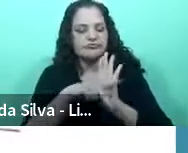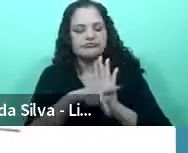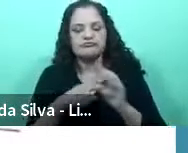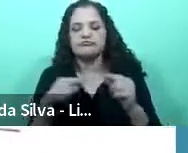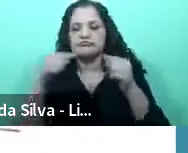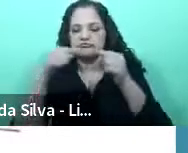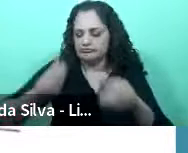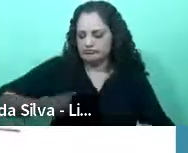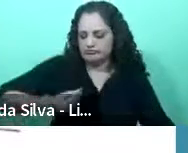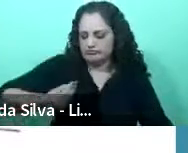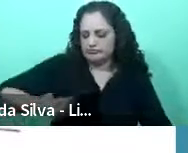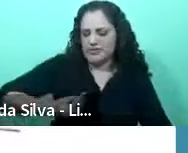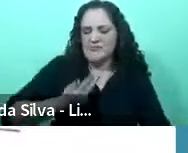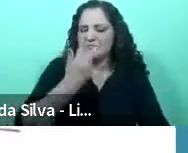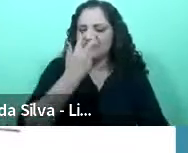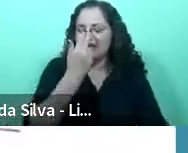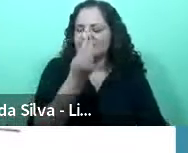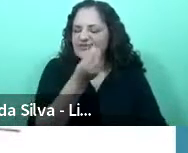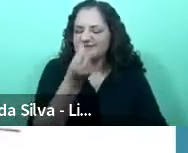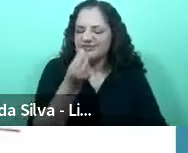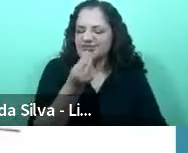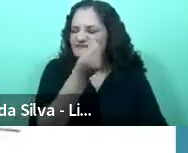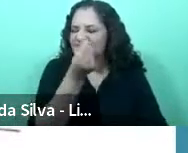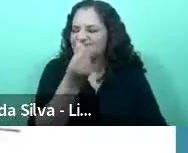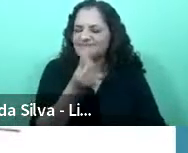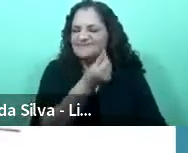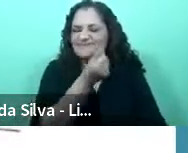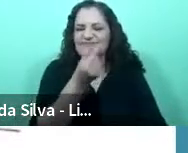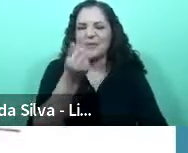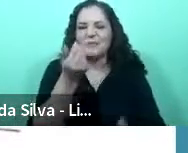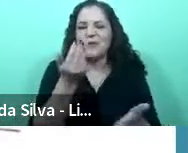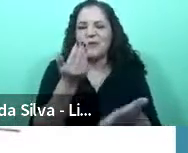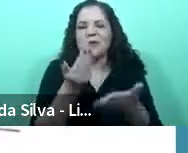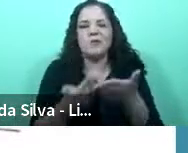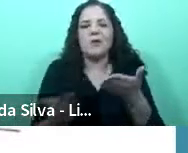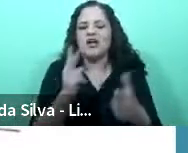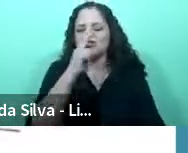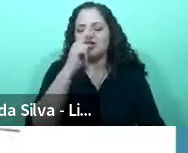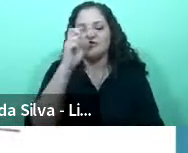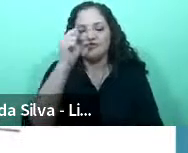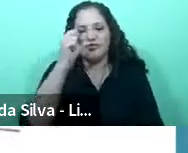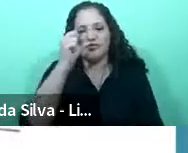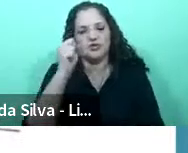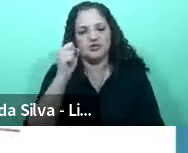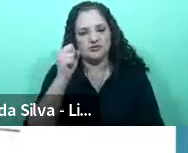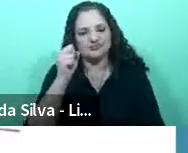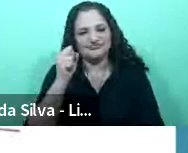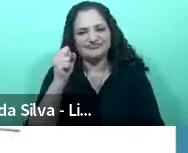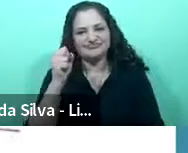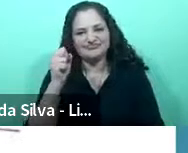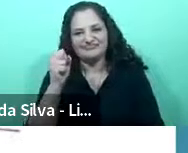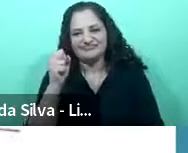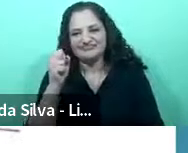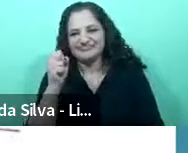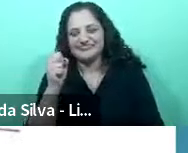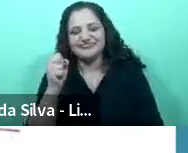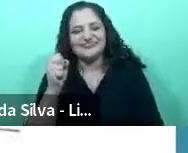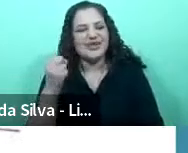da vida vai perdendo essa ancoragem intrínseca, a sua própria ancoragem intrínseca